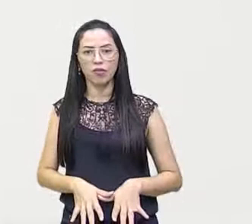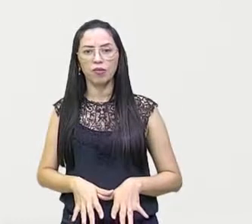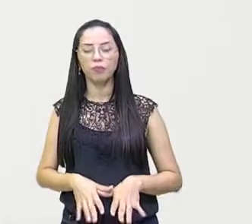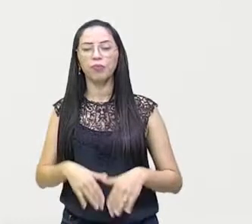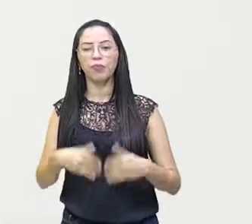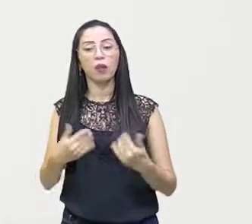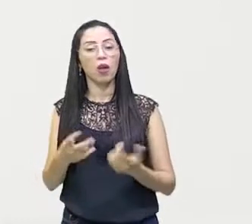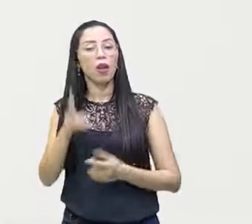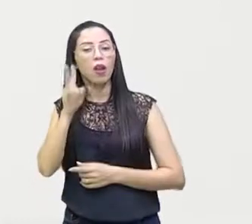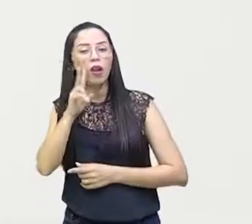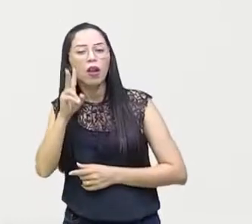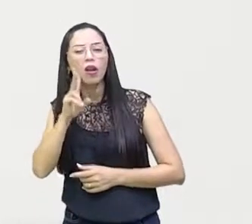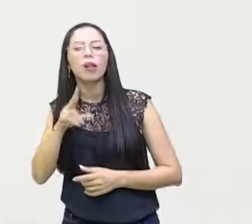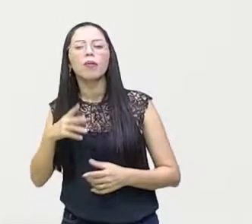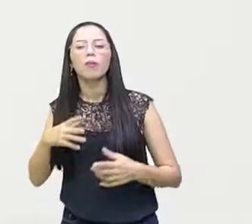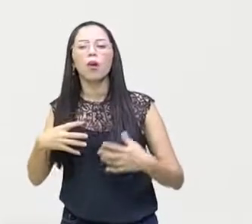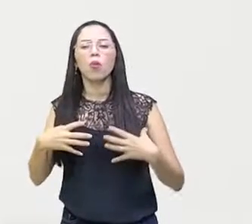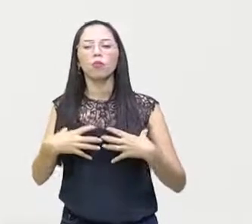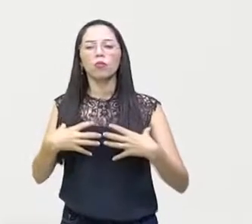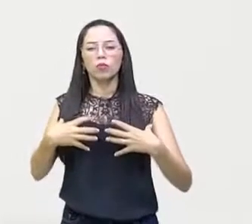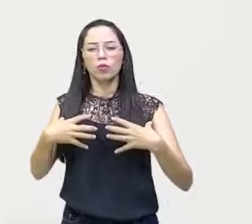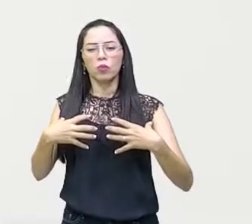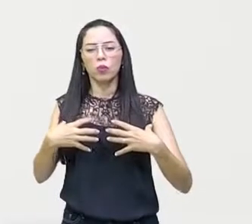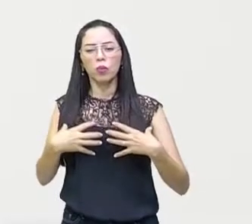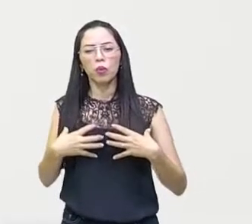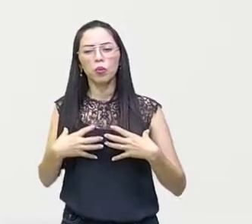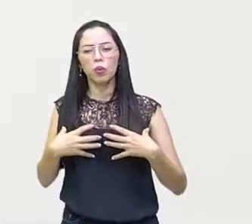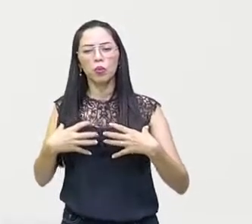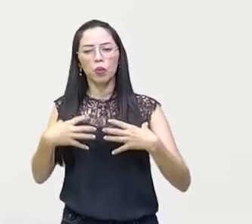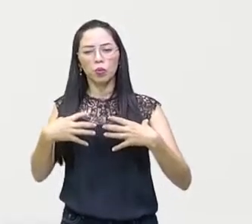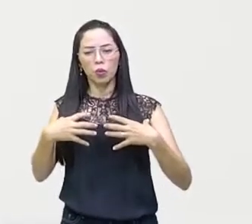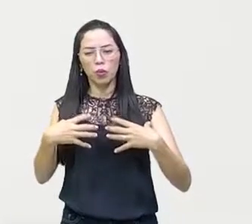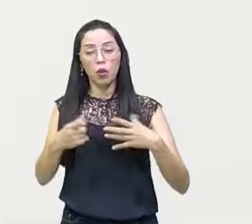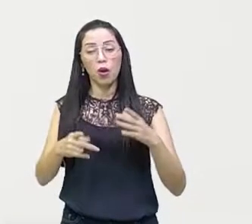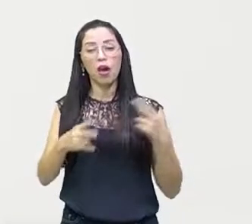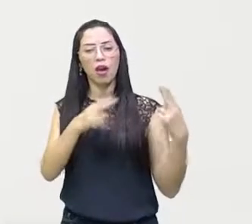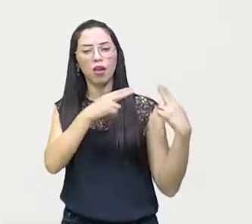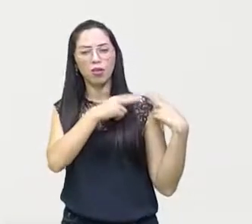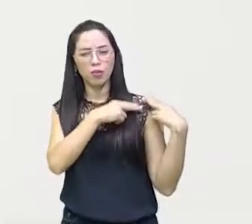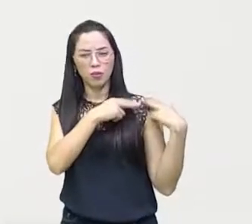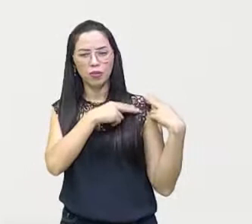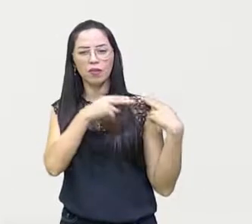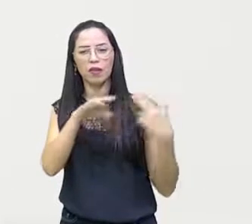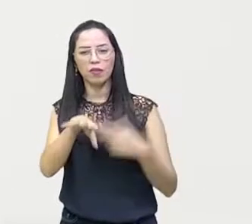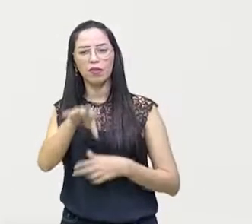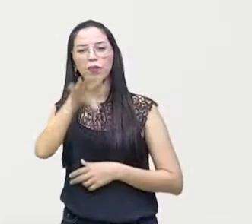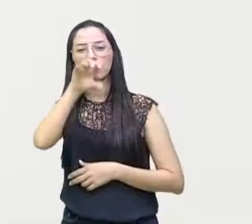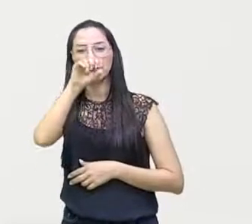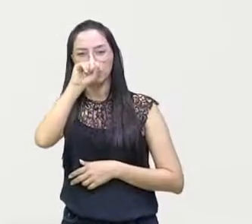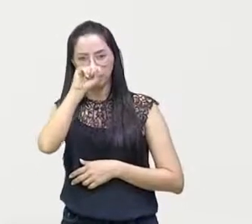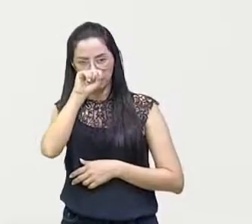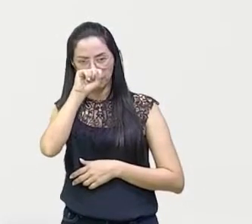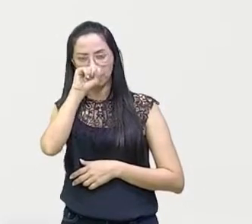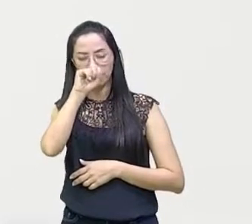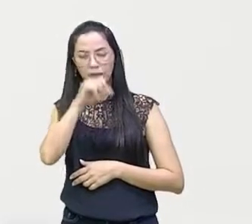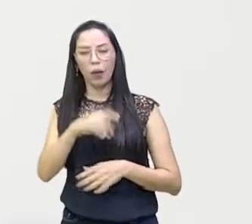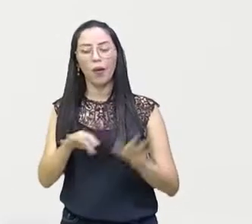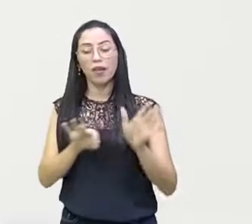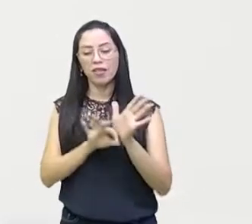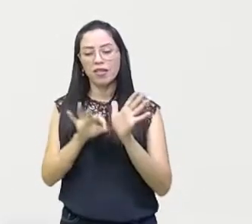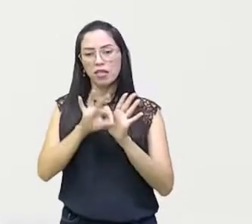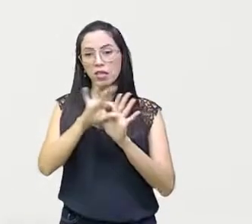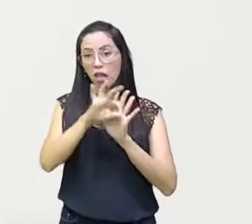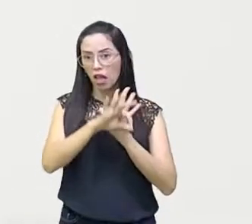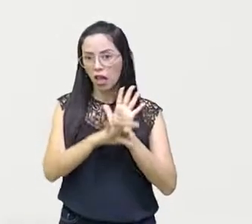pulmão, ele é aquele que faz a respiração e faz com que as células também sejam oxigenadas.